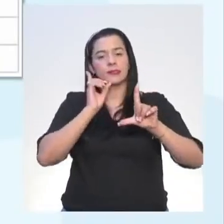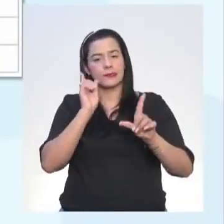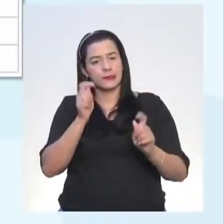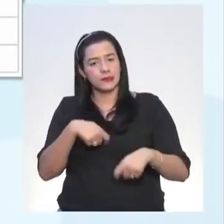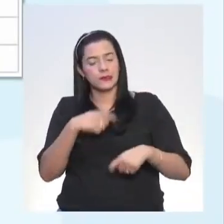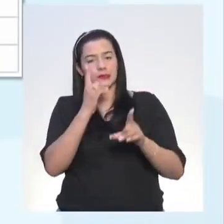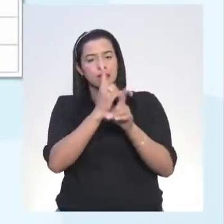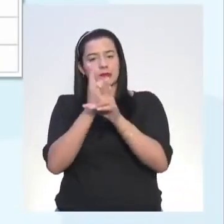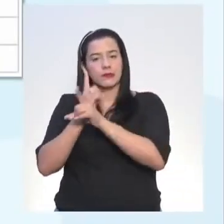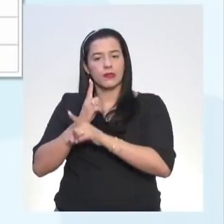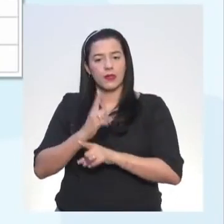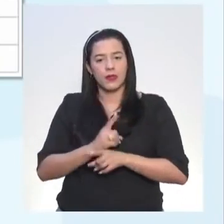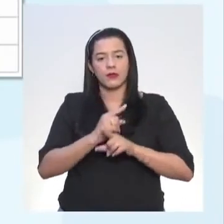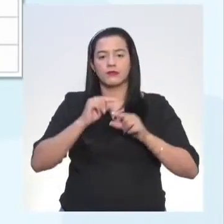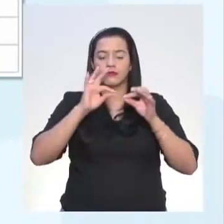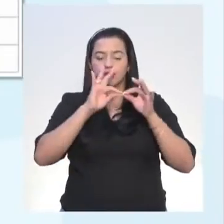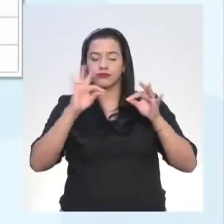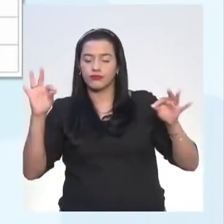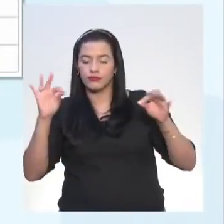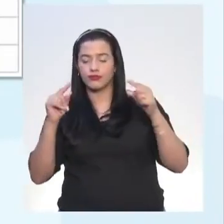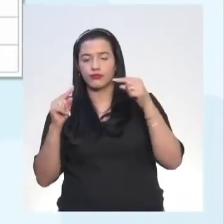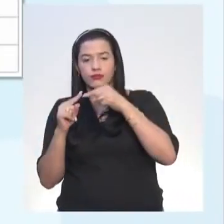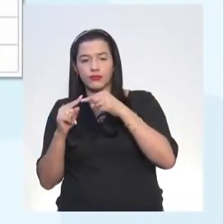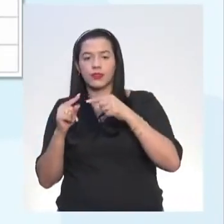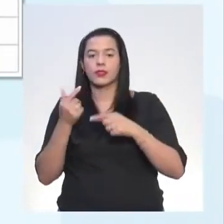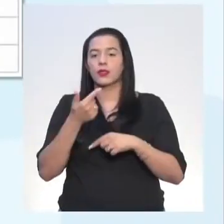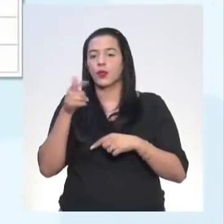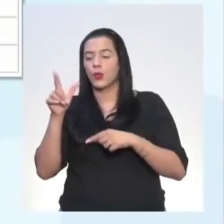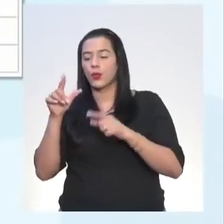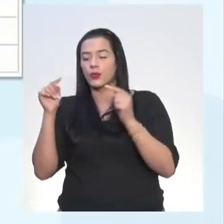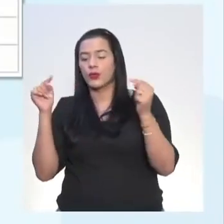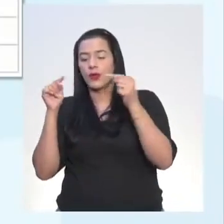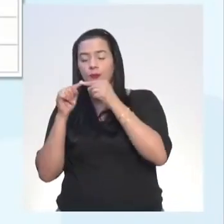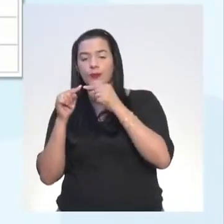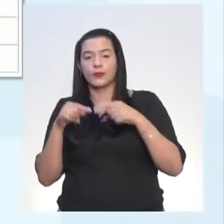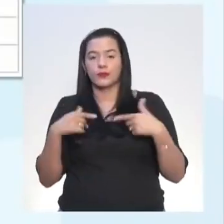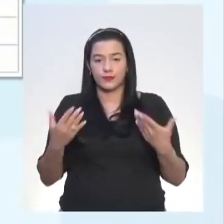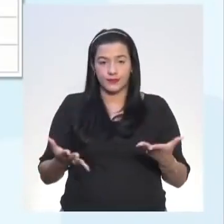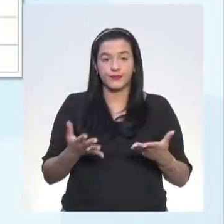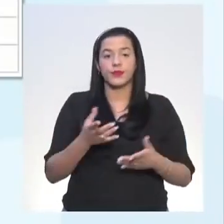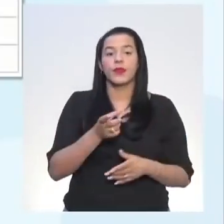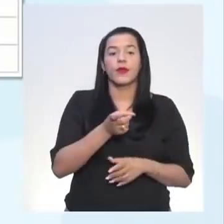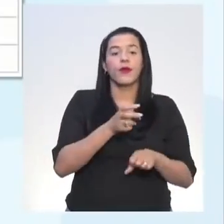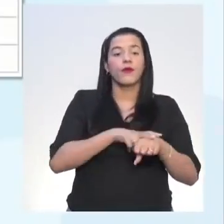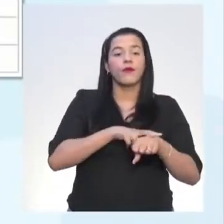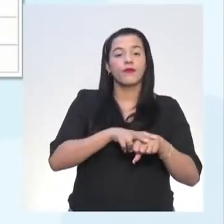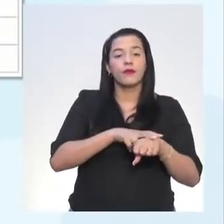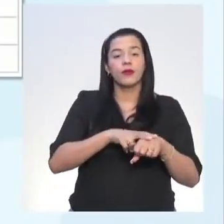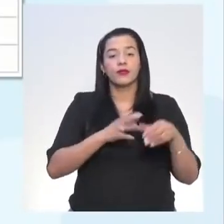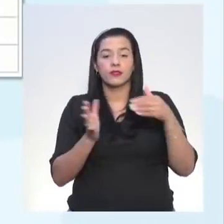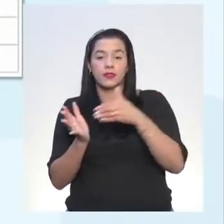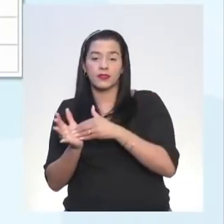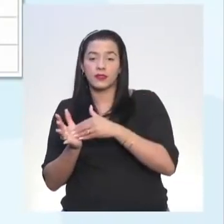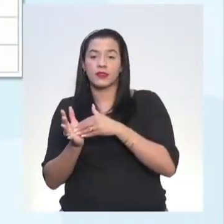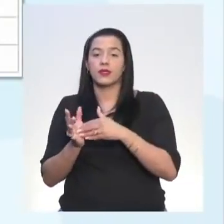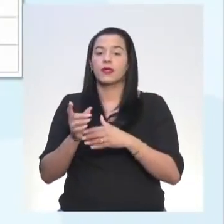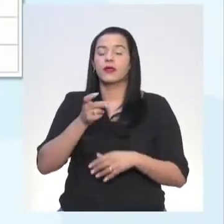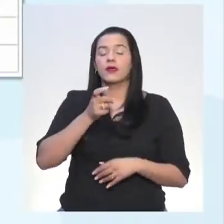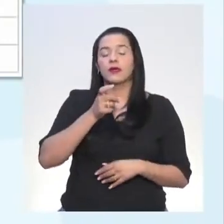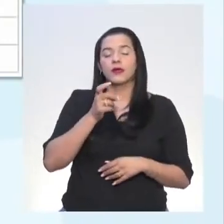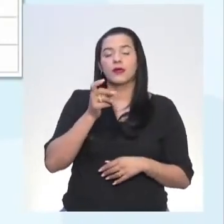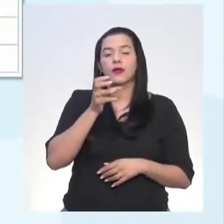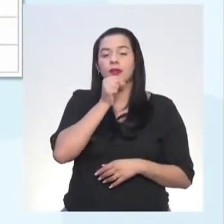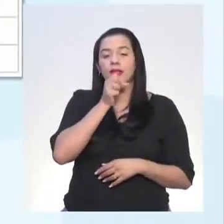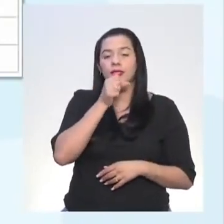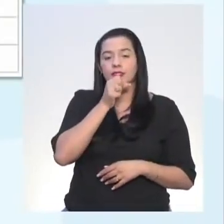determinar quais são os lados correspondentes, né? Do verde até o laranjinha é igual do verde até o laranjinha na